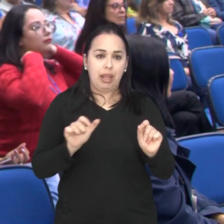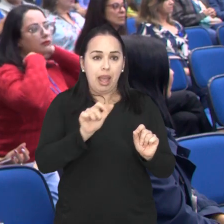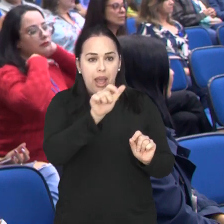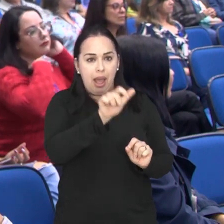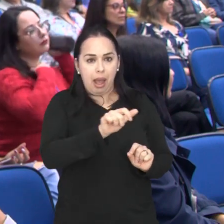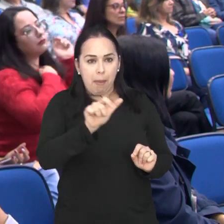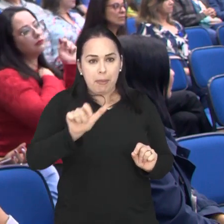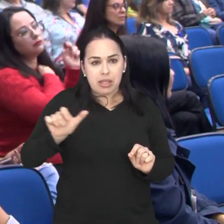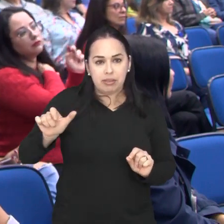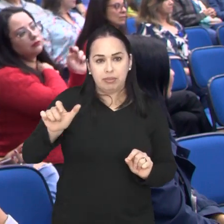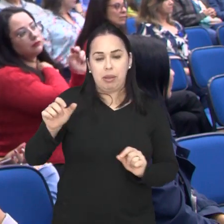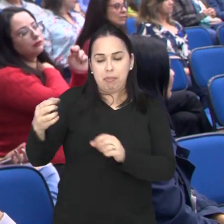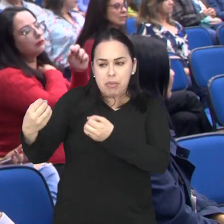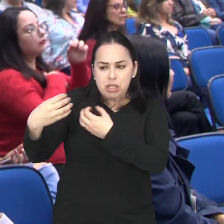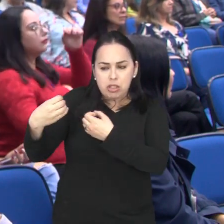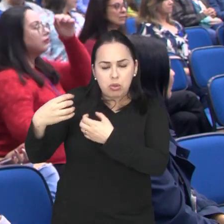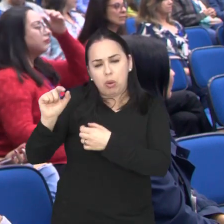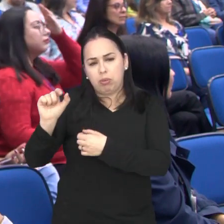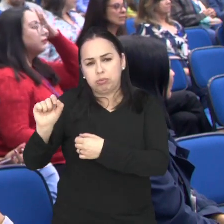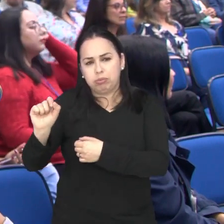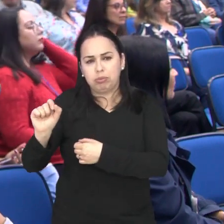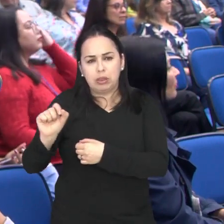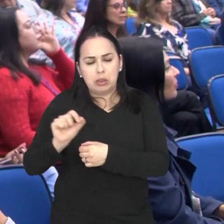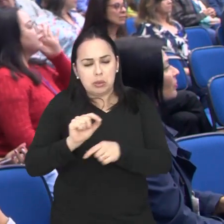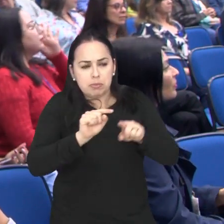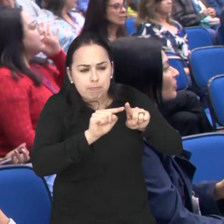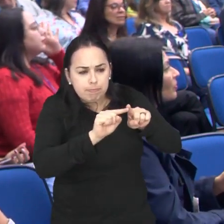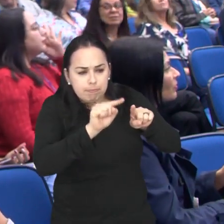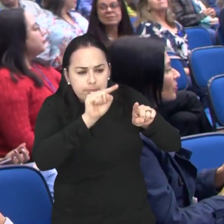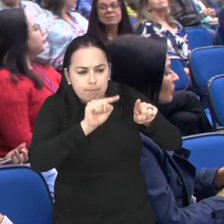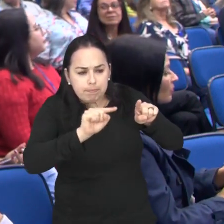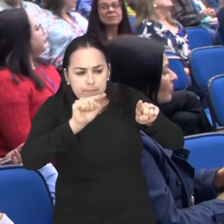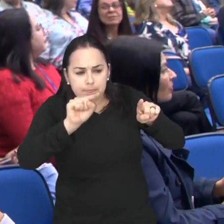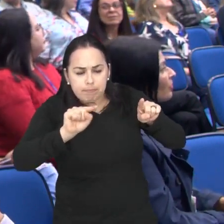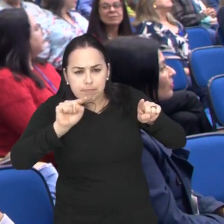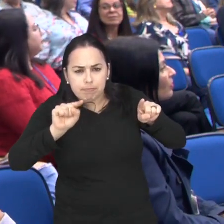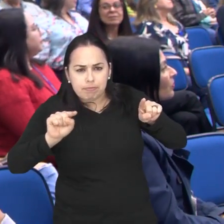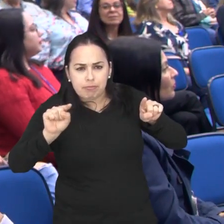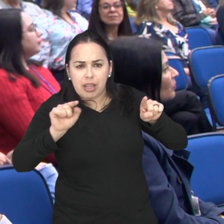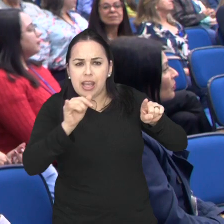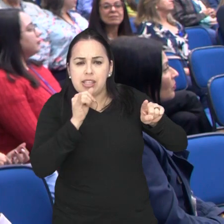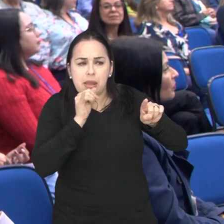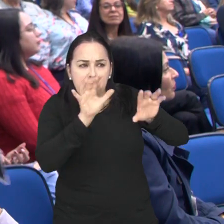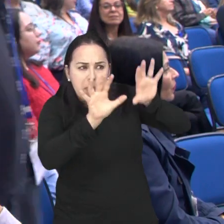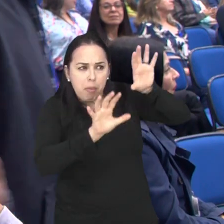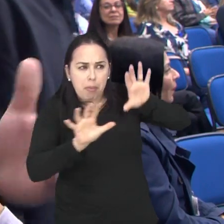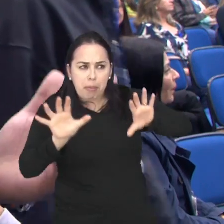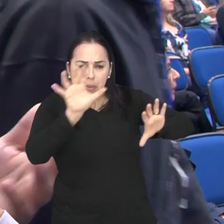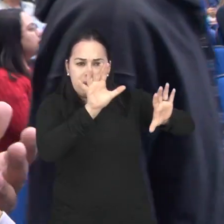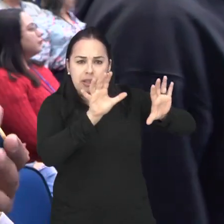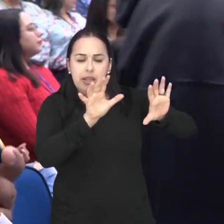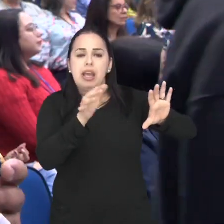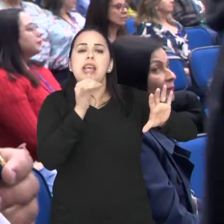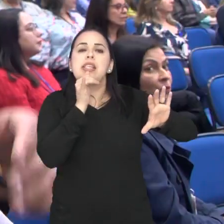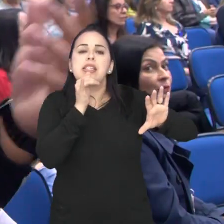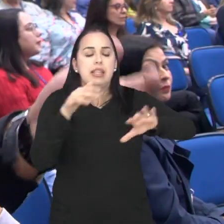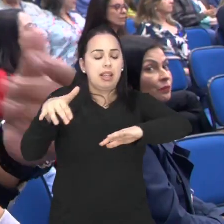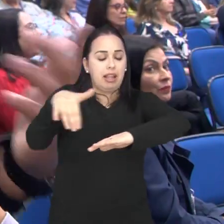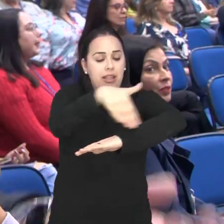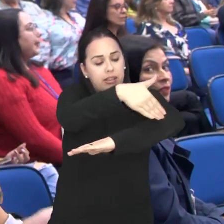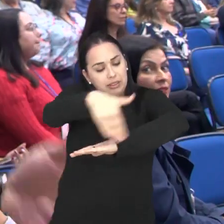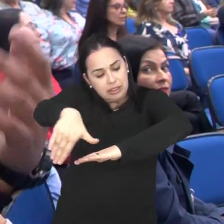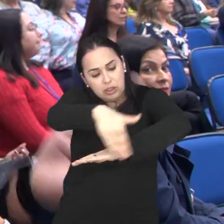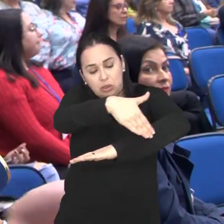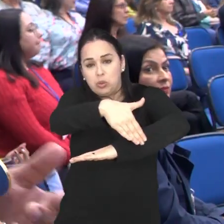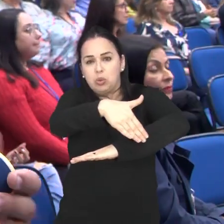mapa, em que eles ensinou a gente a fazer um mapeamento de acordo com o mapa, porque como a área rural muitas vezes